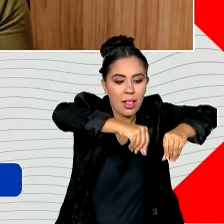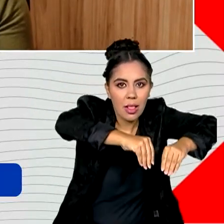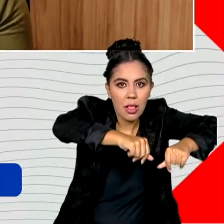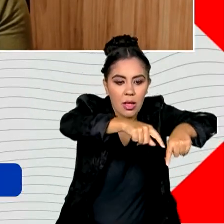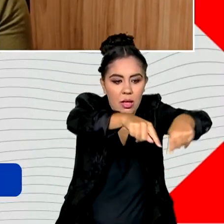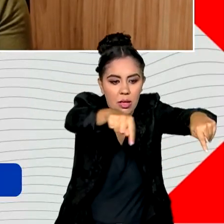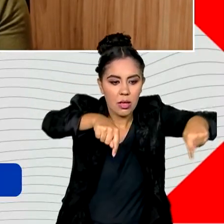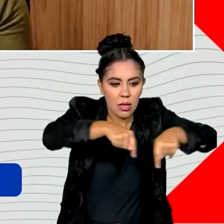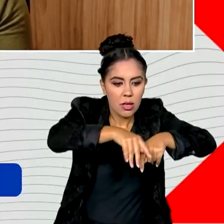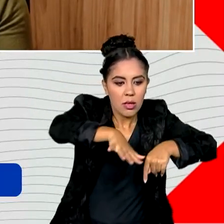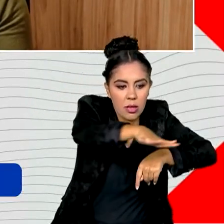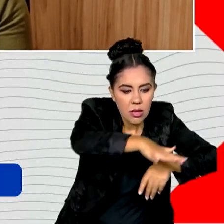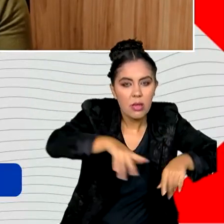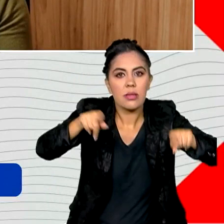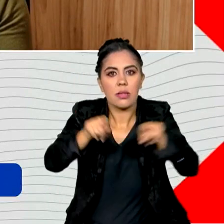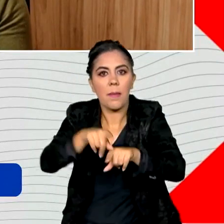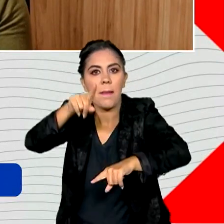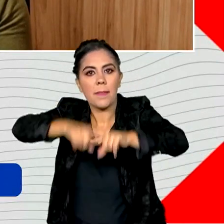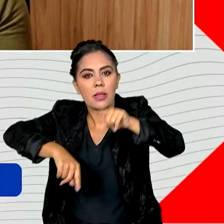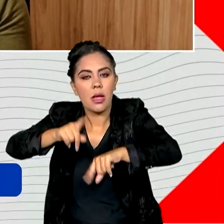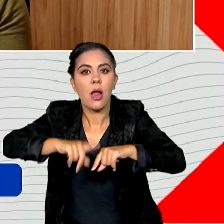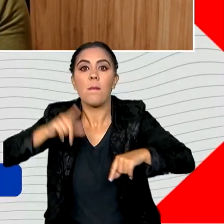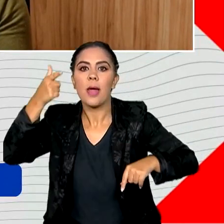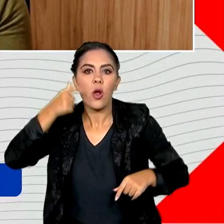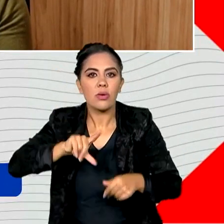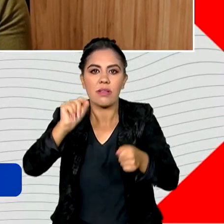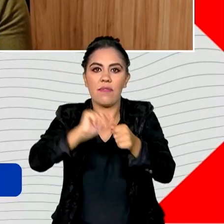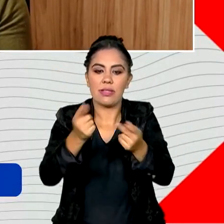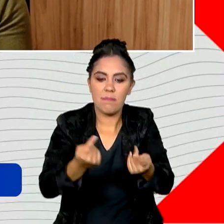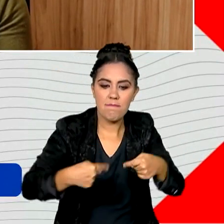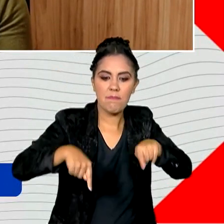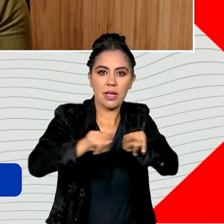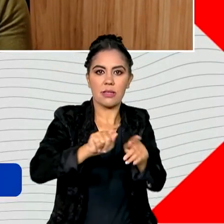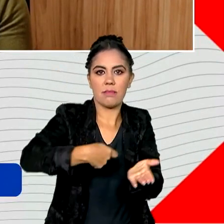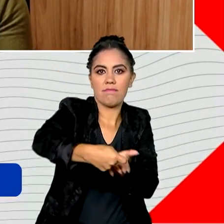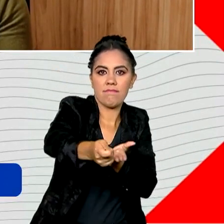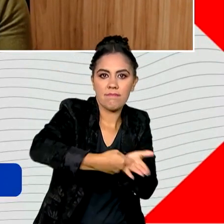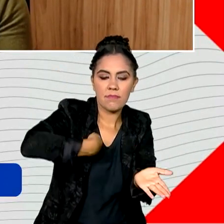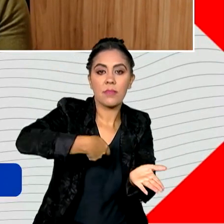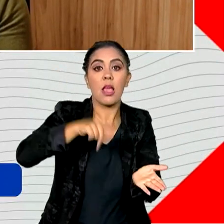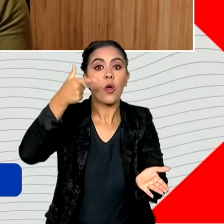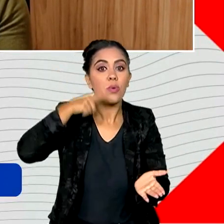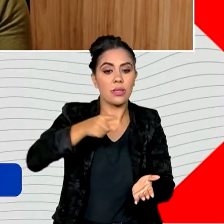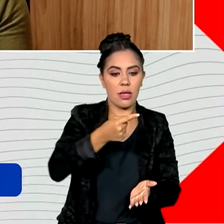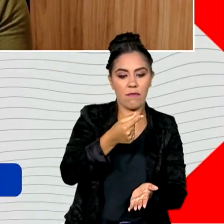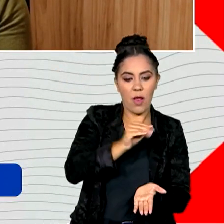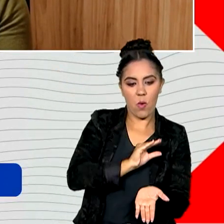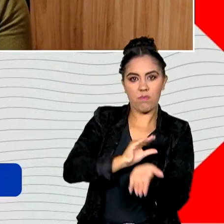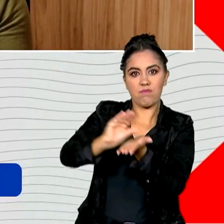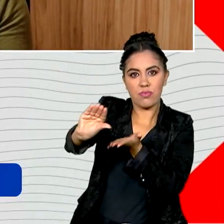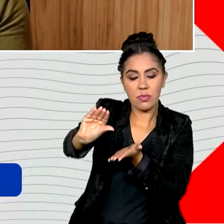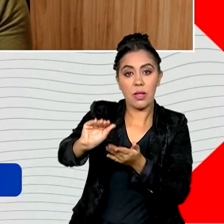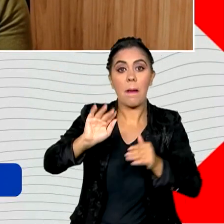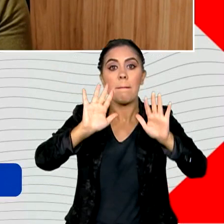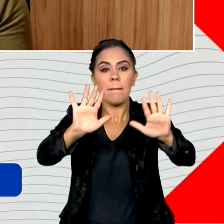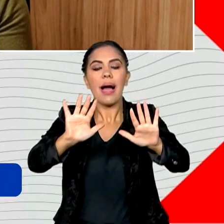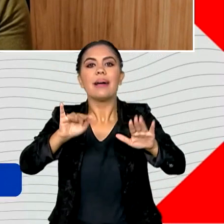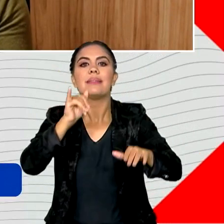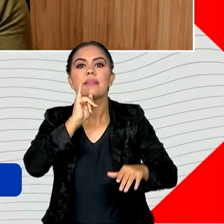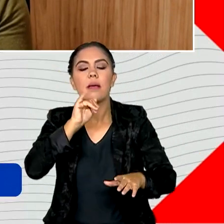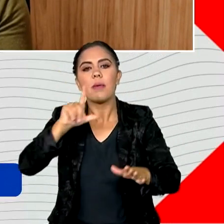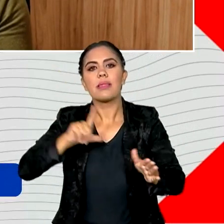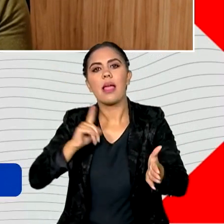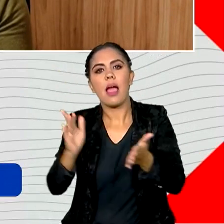para que a gente possa assinar o contrato, o convênio e transferir o recurso. Sobre aquelas regiões que têm um baixo